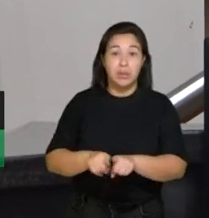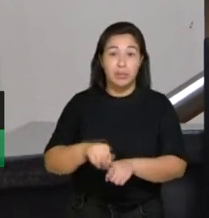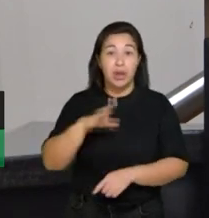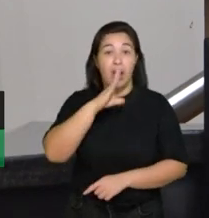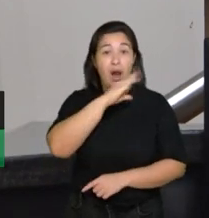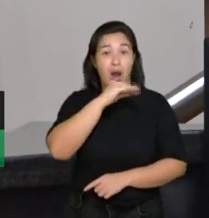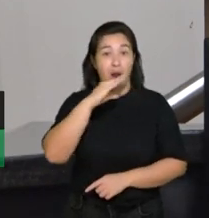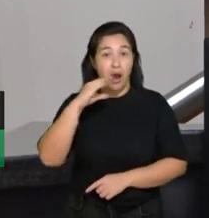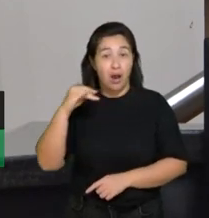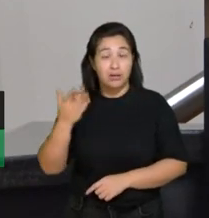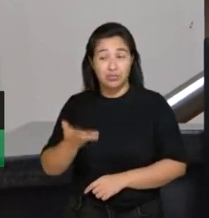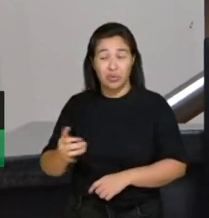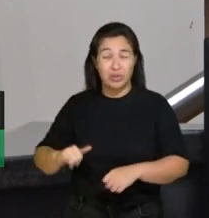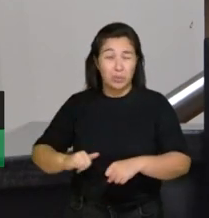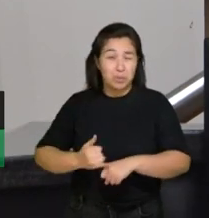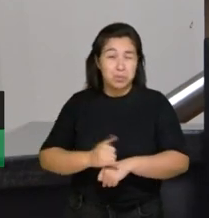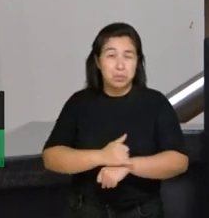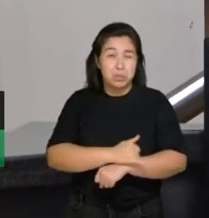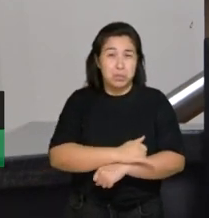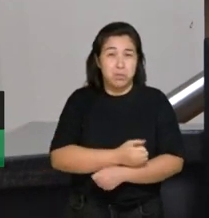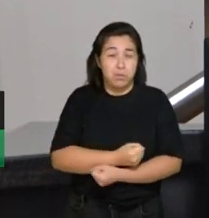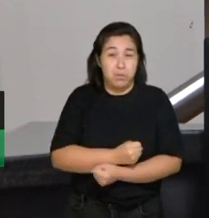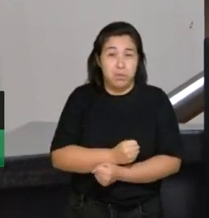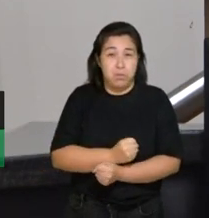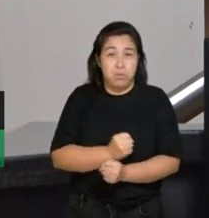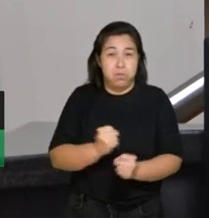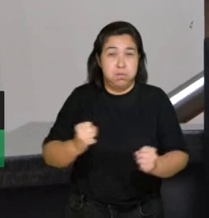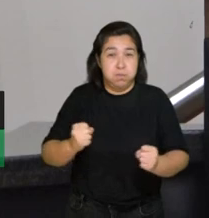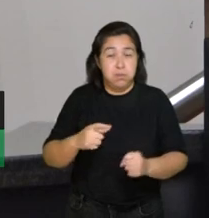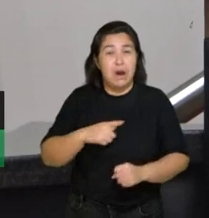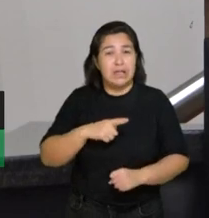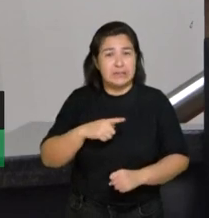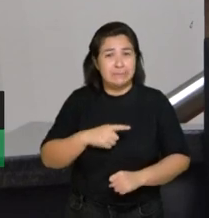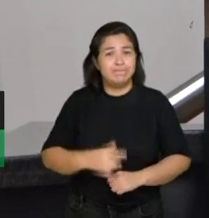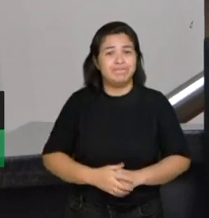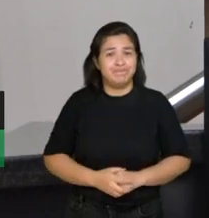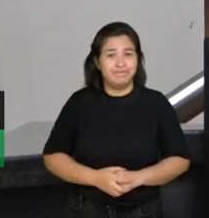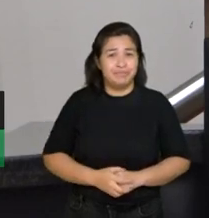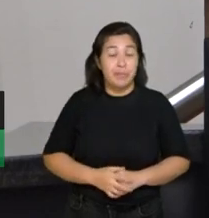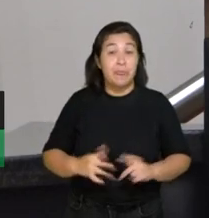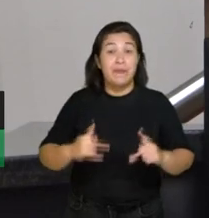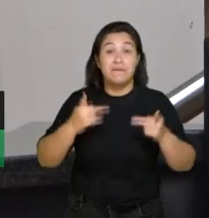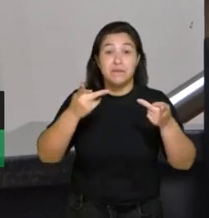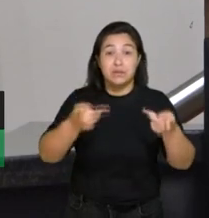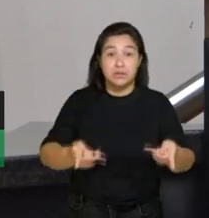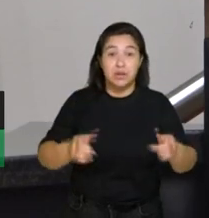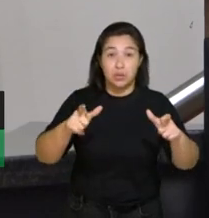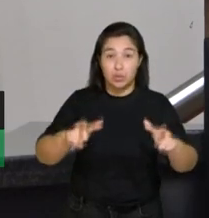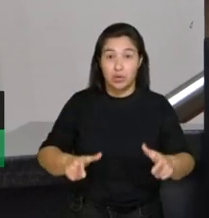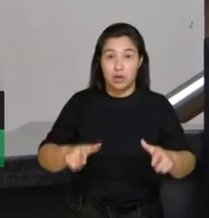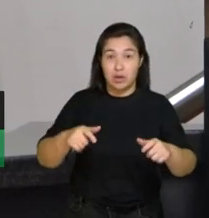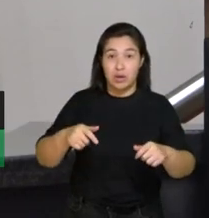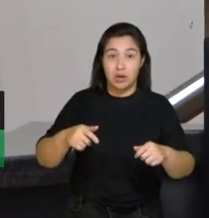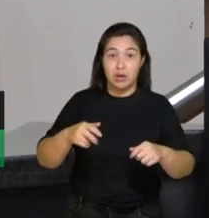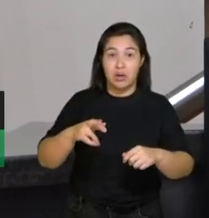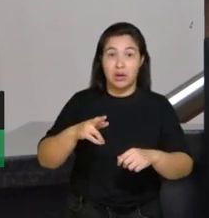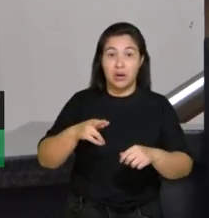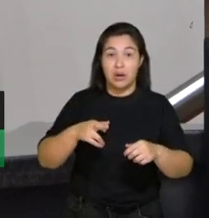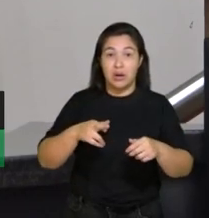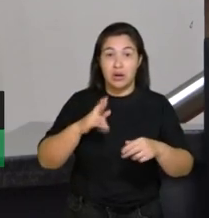estive fazendo visitas no final de semana estive visitando na cidade de Rio das Antas um menino